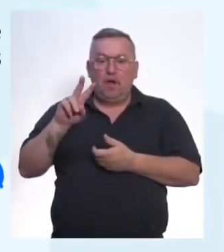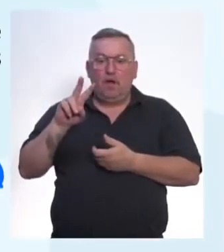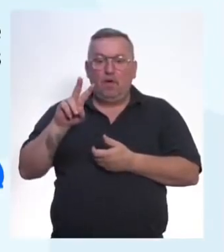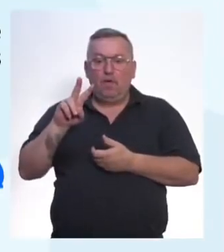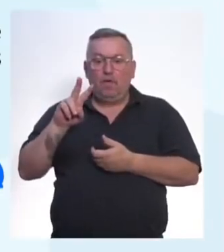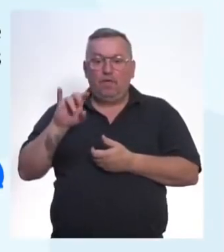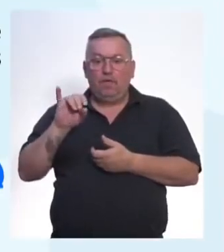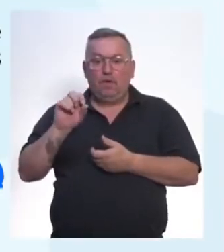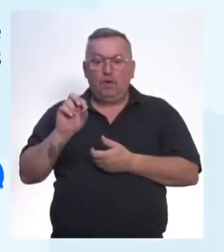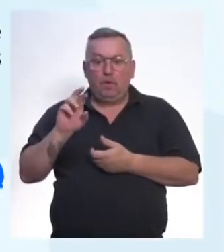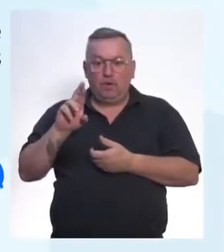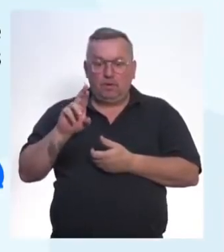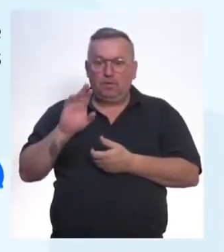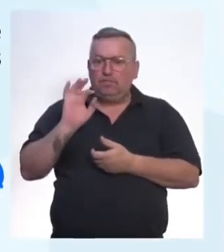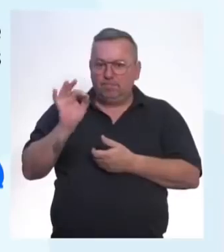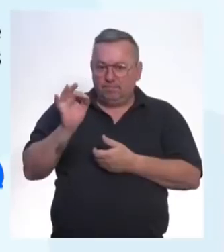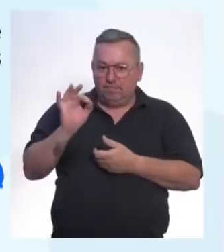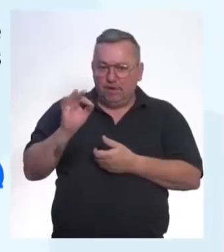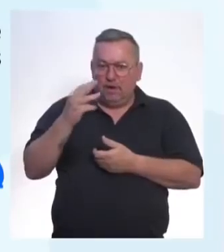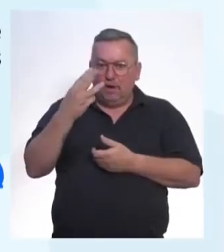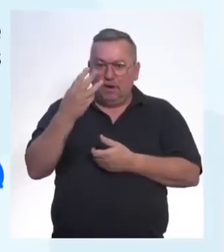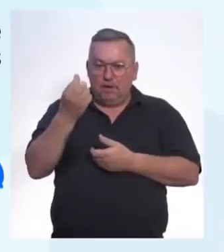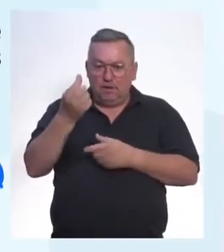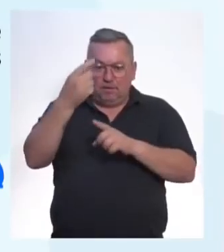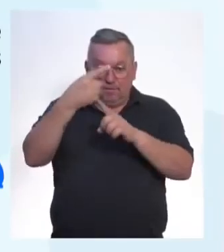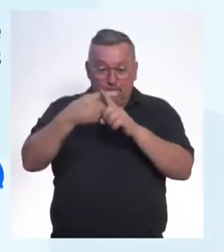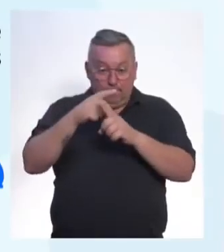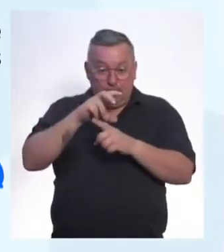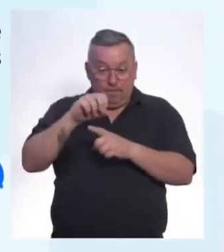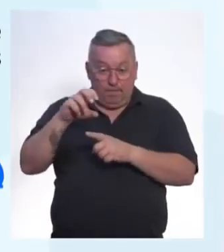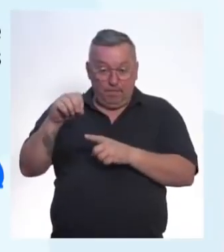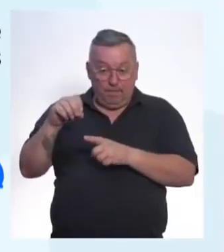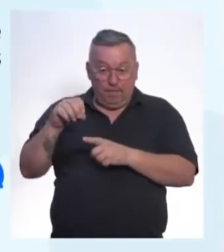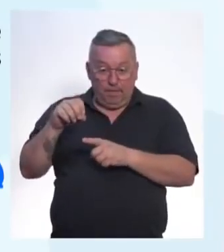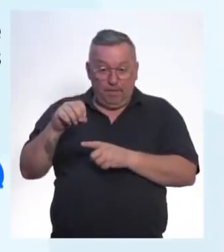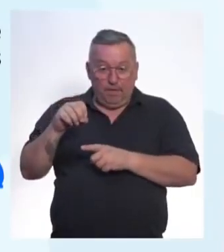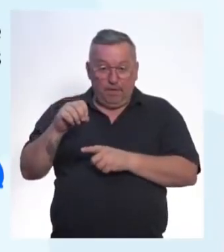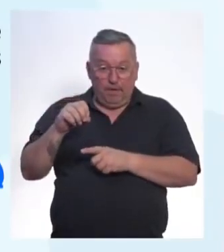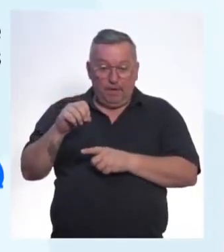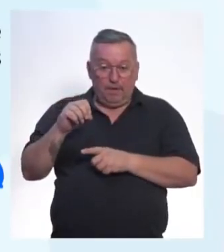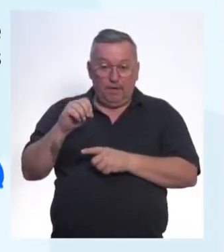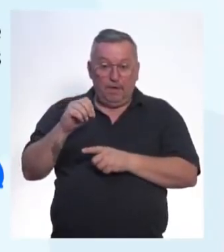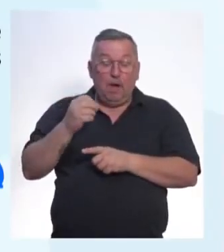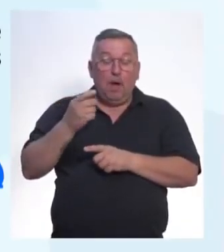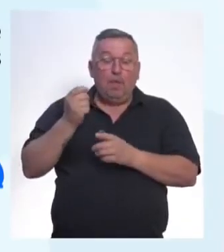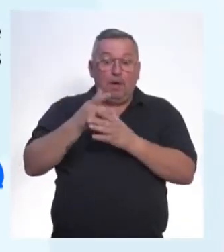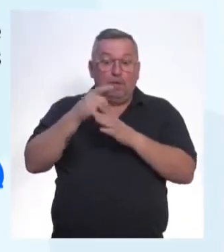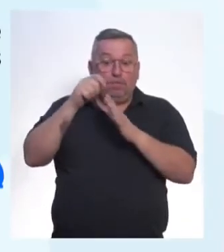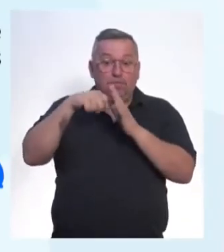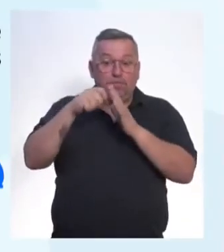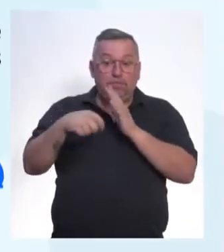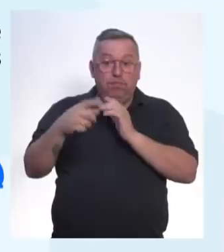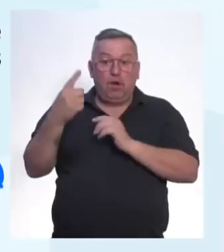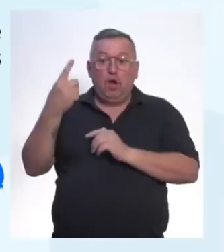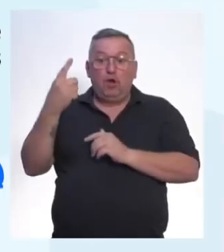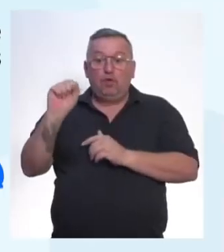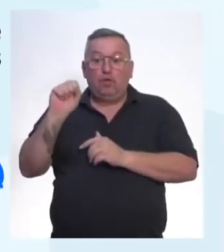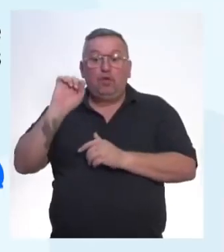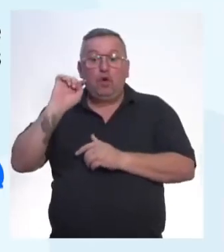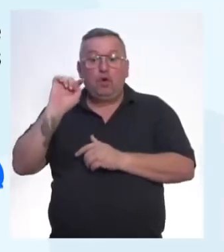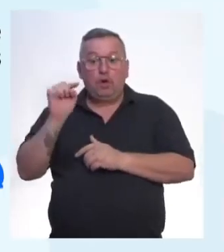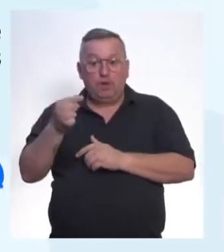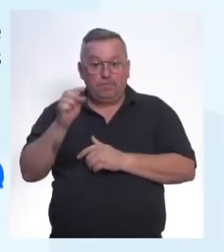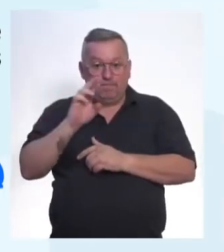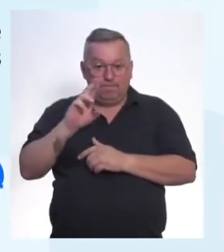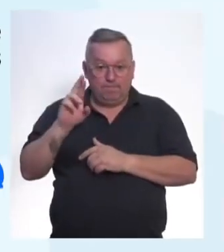Vitor. Tá? Então, olha lá, 36 vezes de 500, portanto, esse veículo a prazo ficou lá em 18